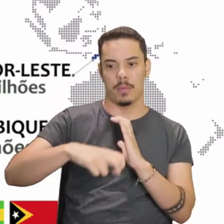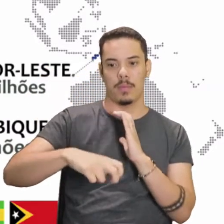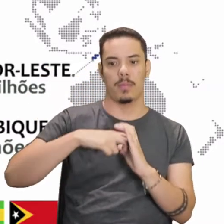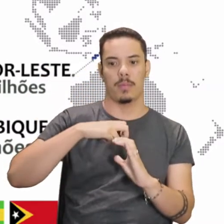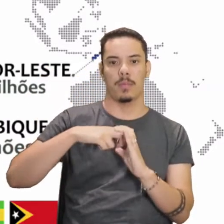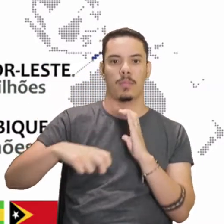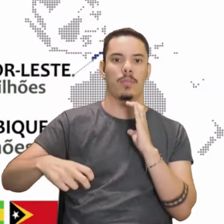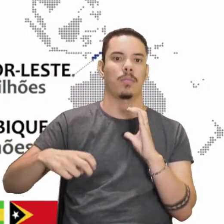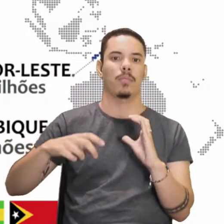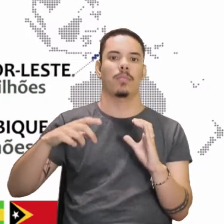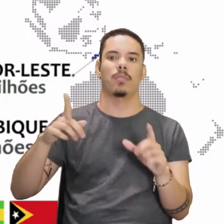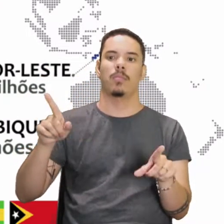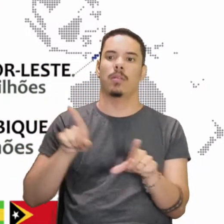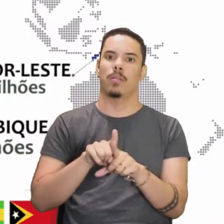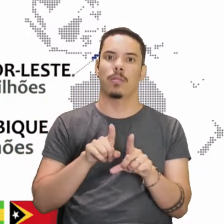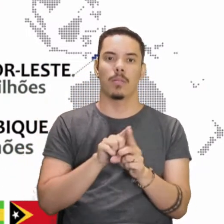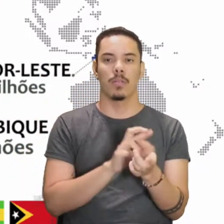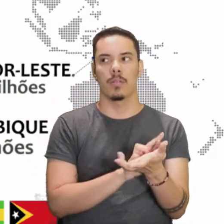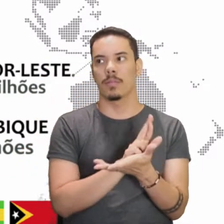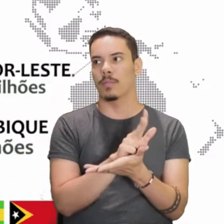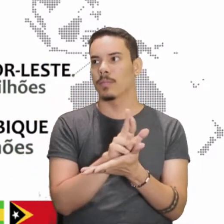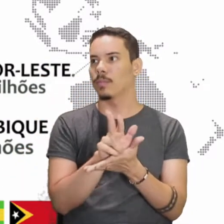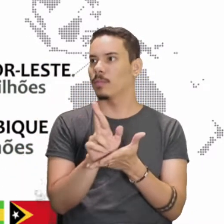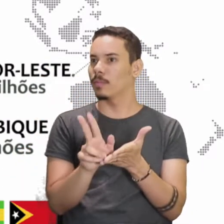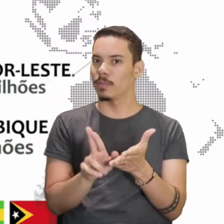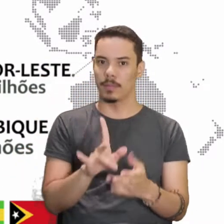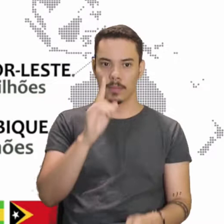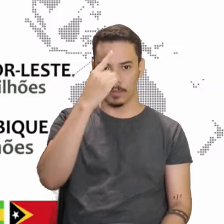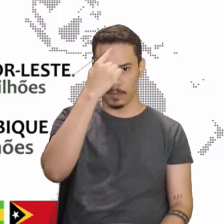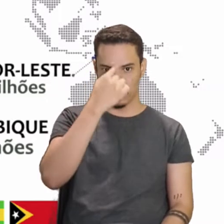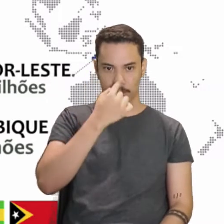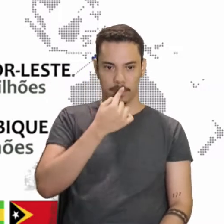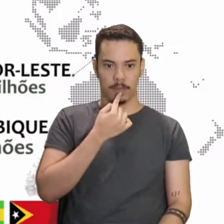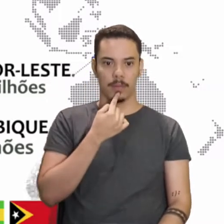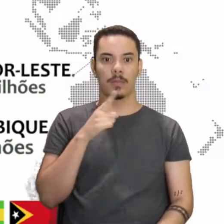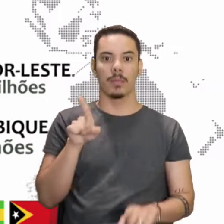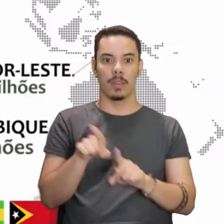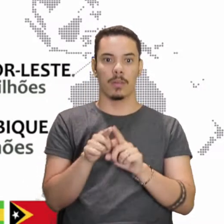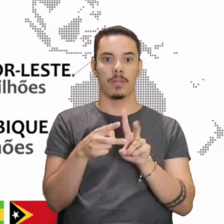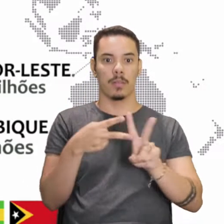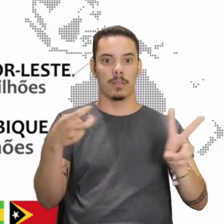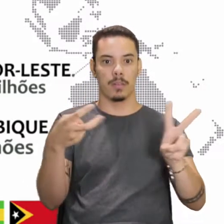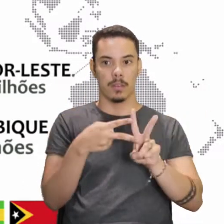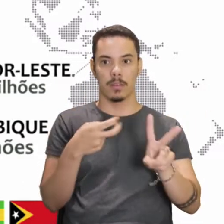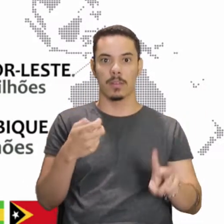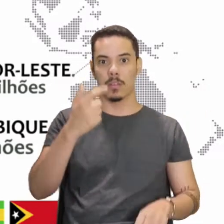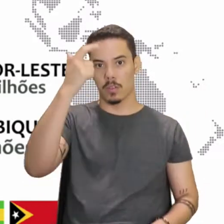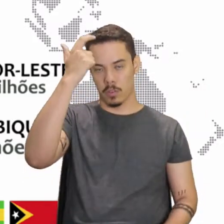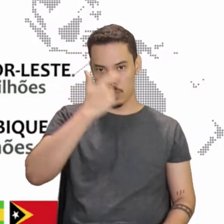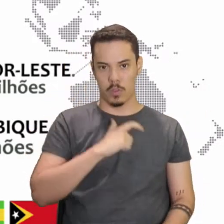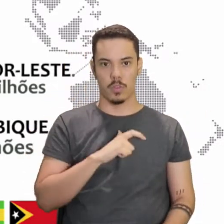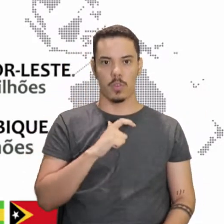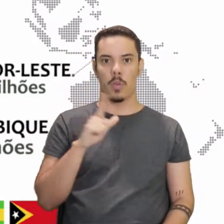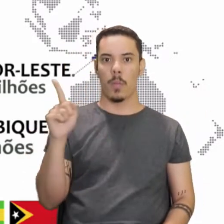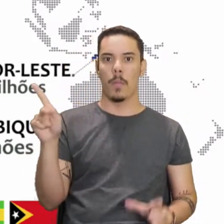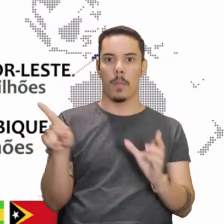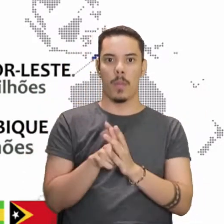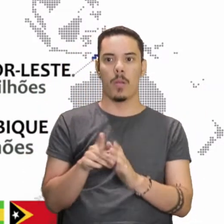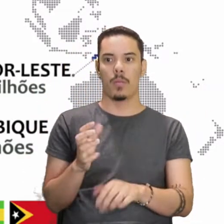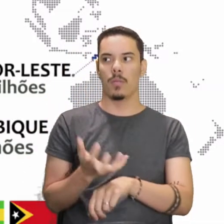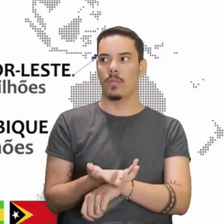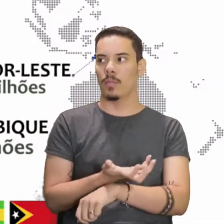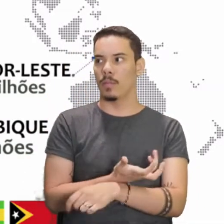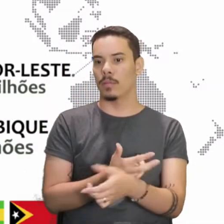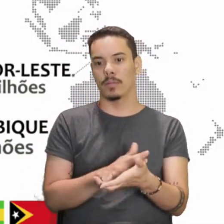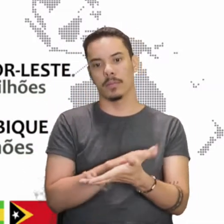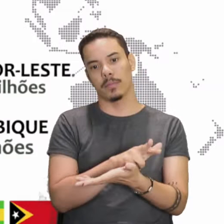que é degradê, toda estilosa, né? Isso. Então ainda tem a indígena, você é caipira? Eu sou do mato. Então